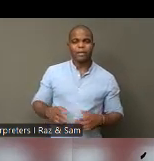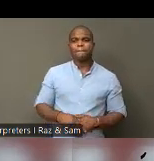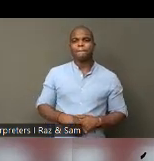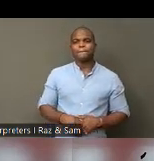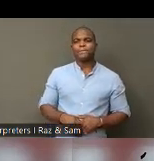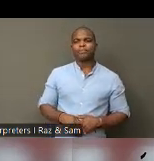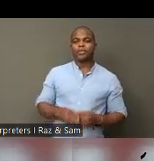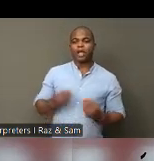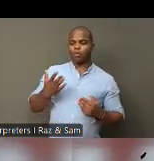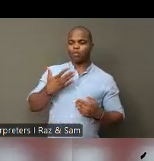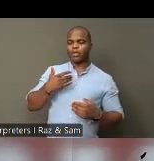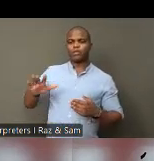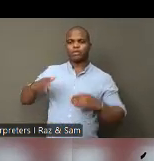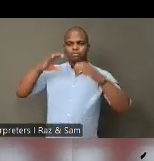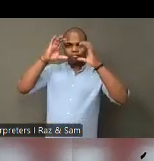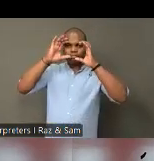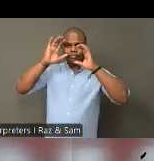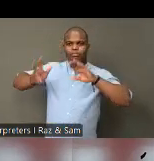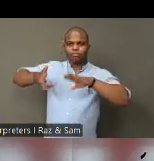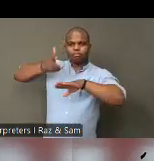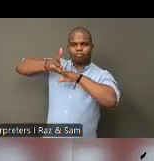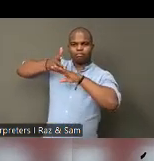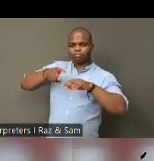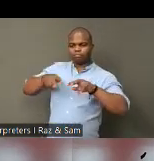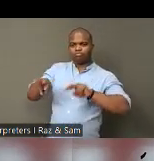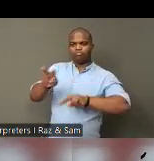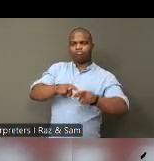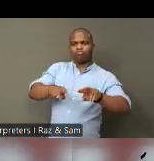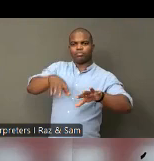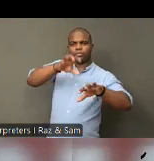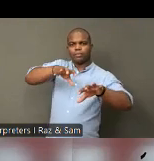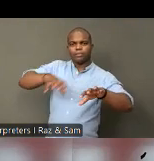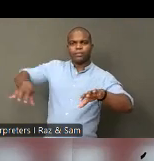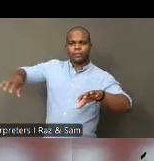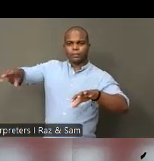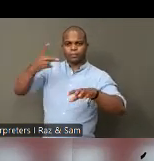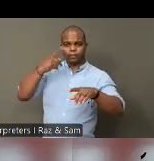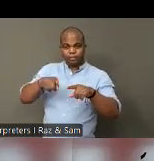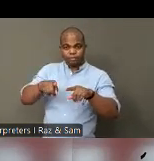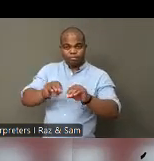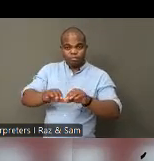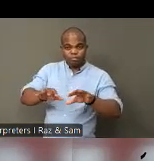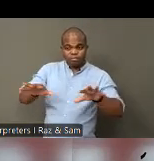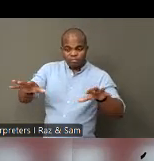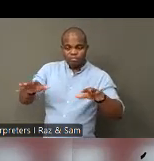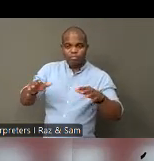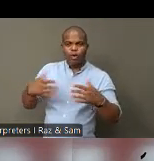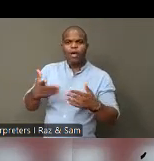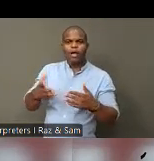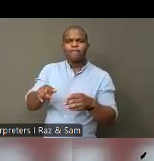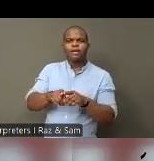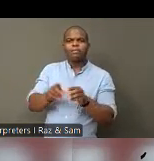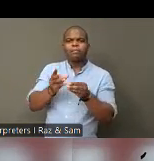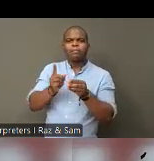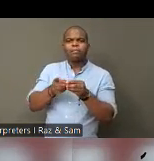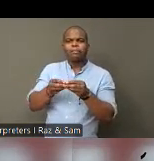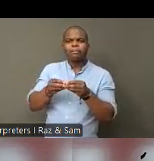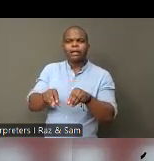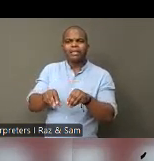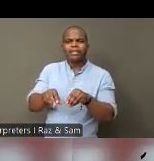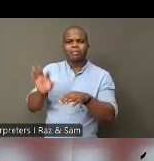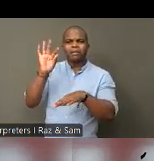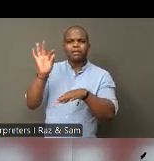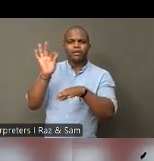tirar imagens da larva de mosquitos em água estagnada e quando eles fazem isso, nós podemos então